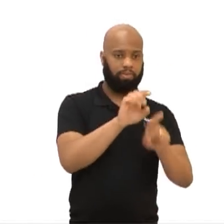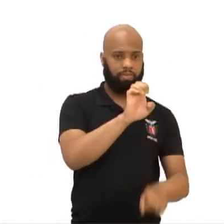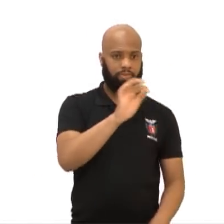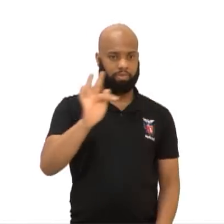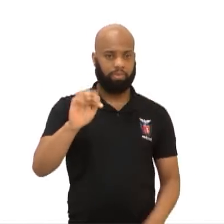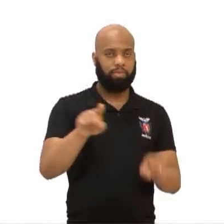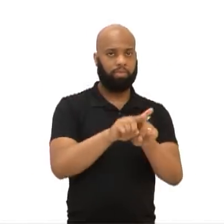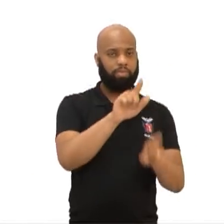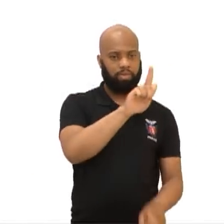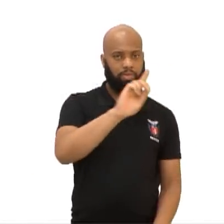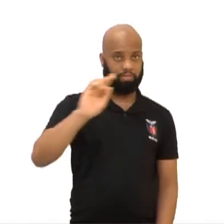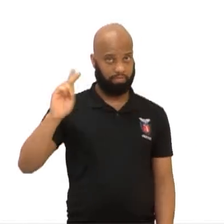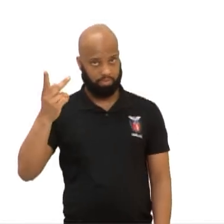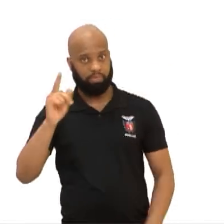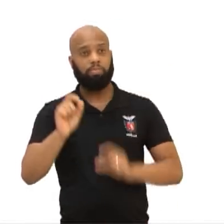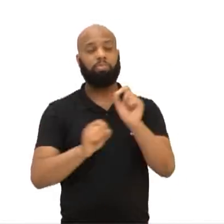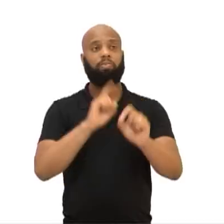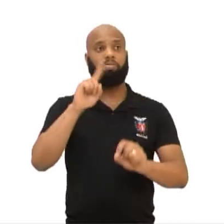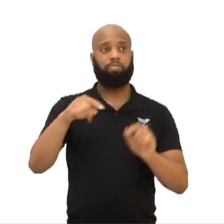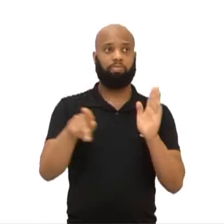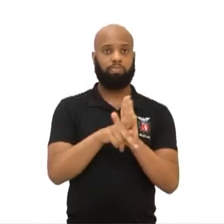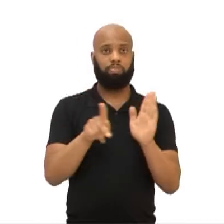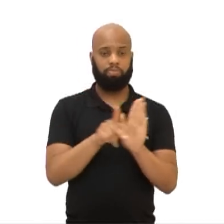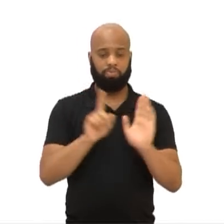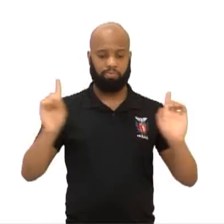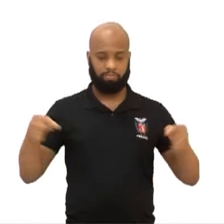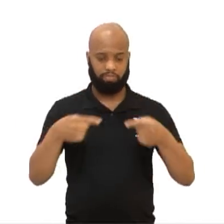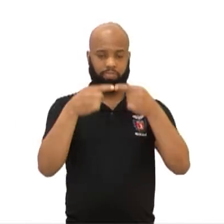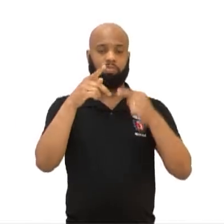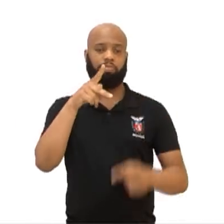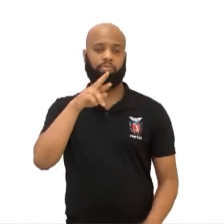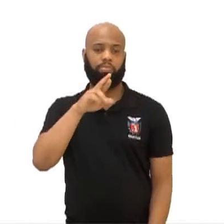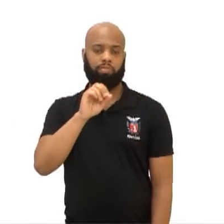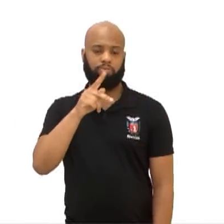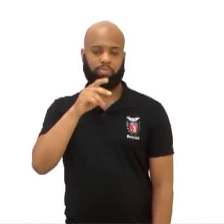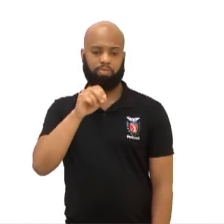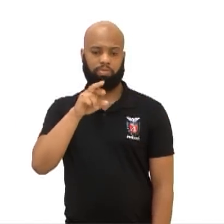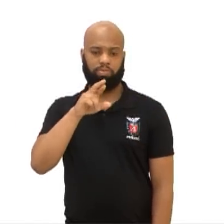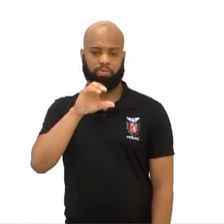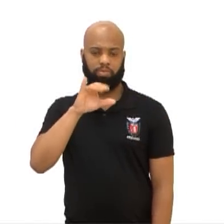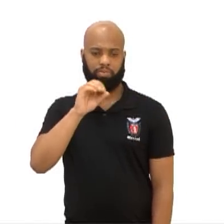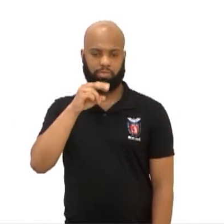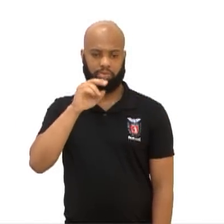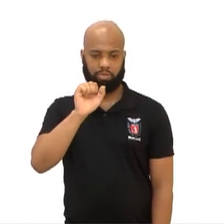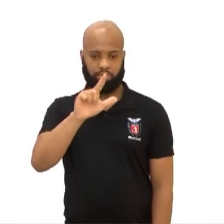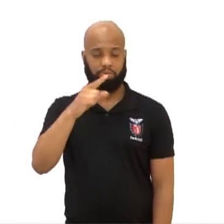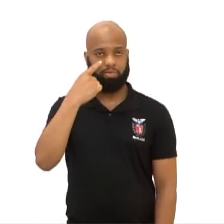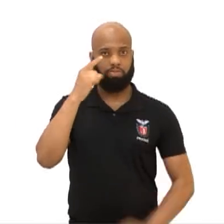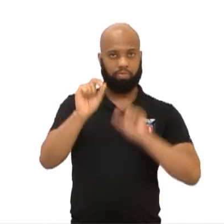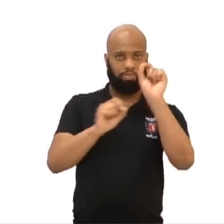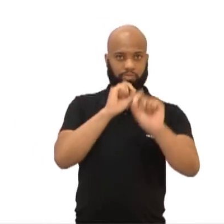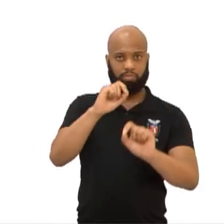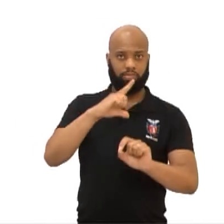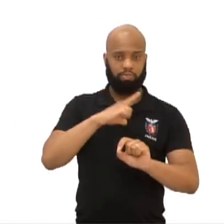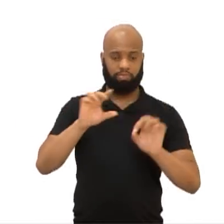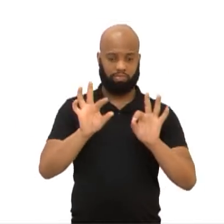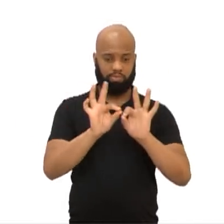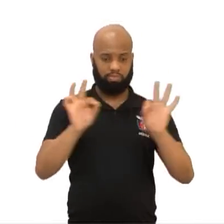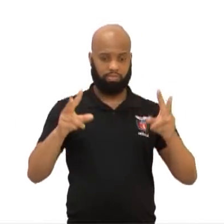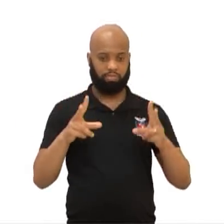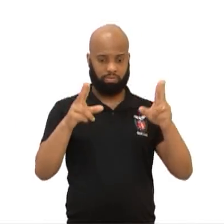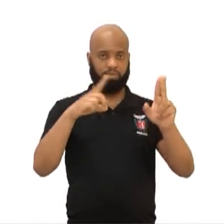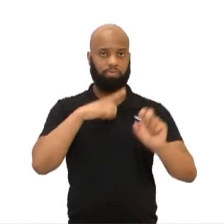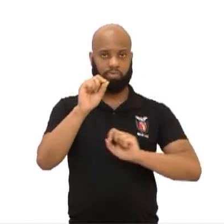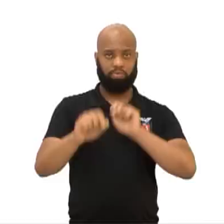EF e GH são proporcionais. Então lembrando sempre que eu estou falando em segmentos, eu tenho uma barrinha